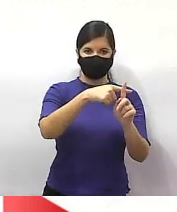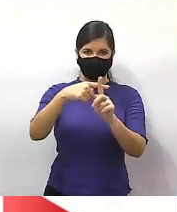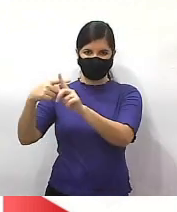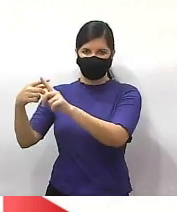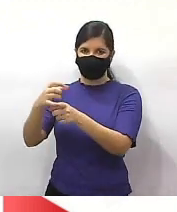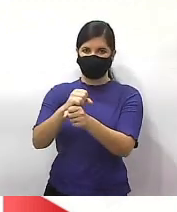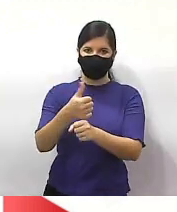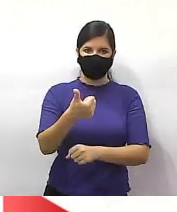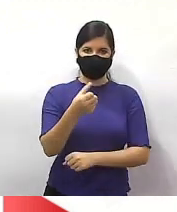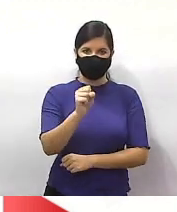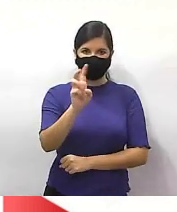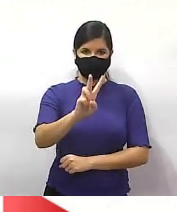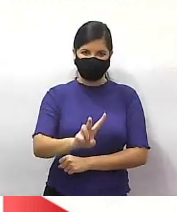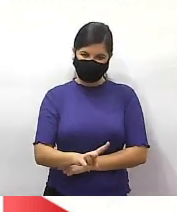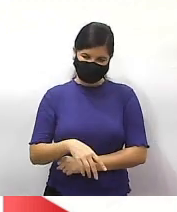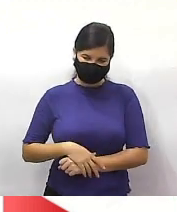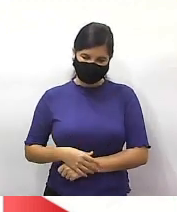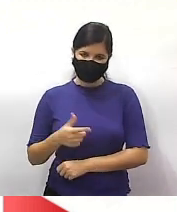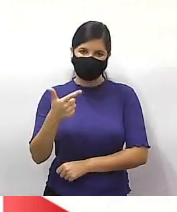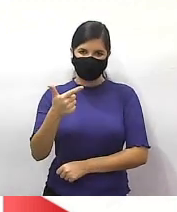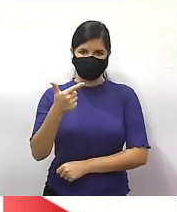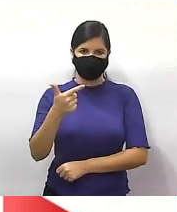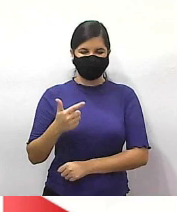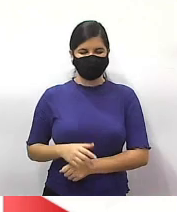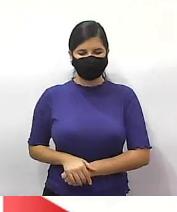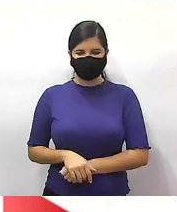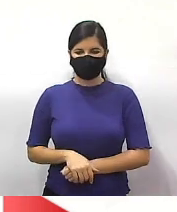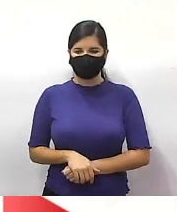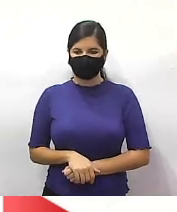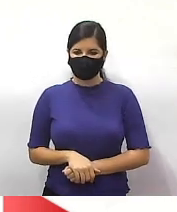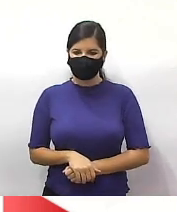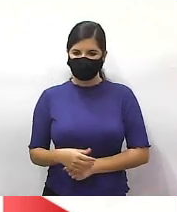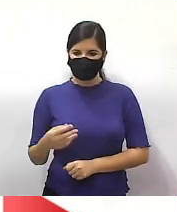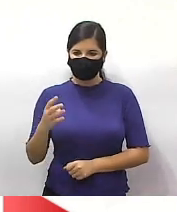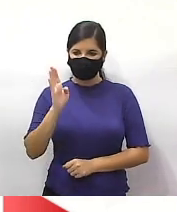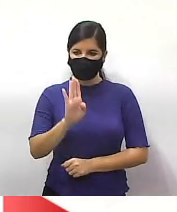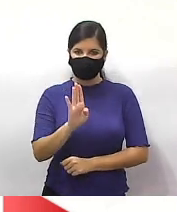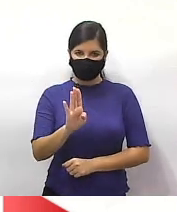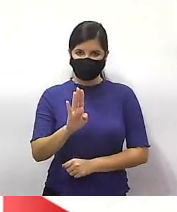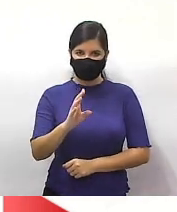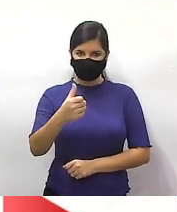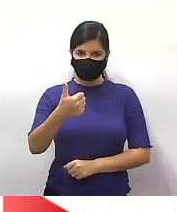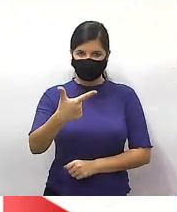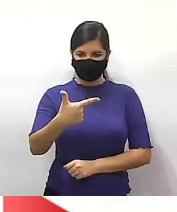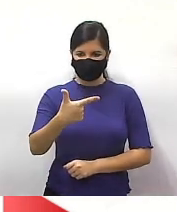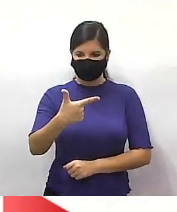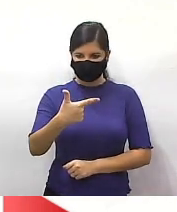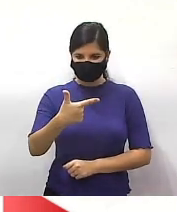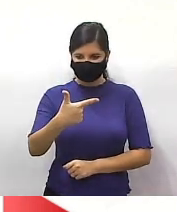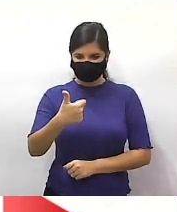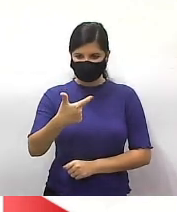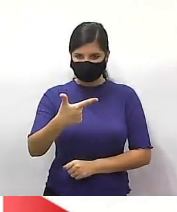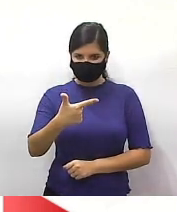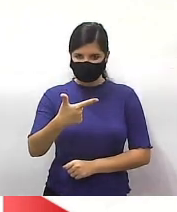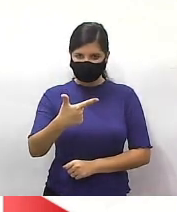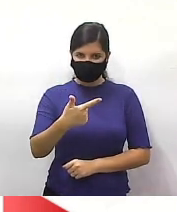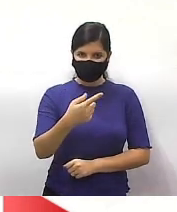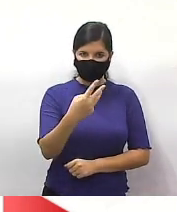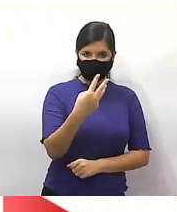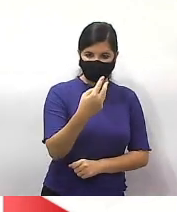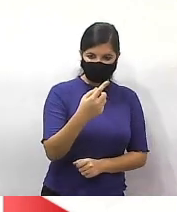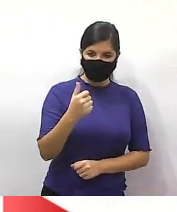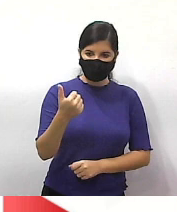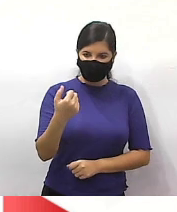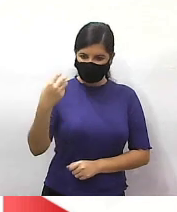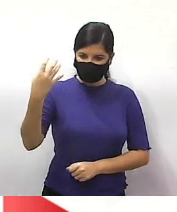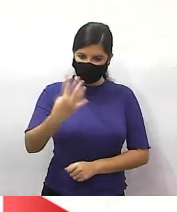ter 18 vezes o 2 presente no 36, tá? E o 3, 12 vezes. Assim como o